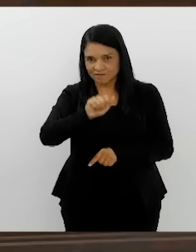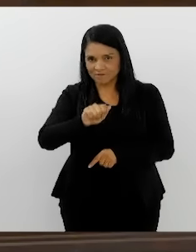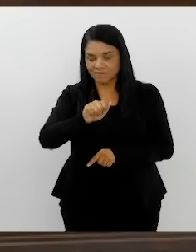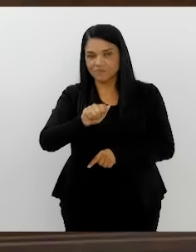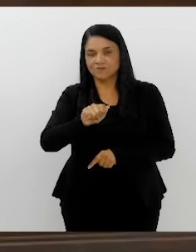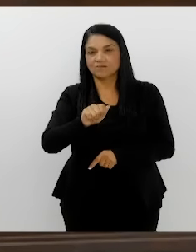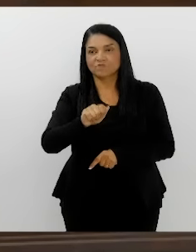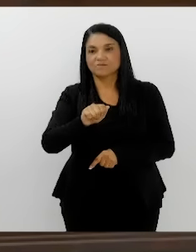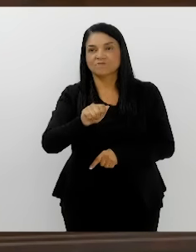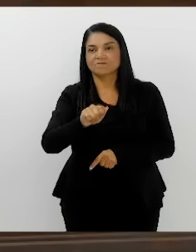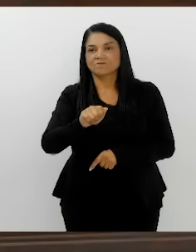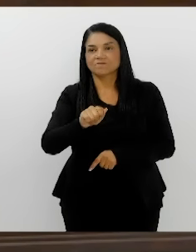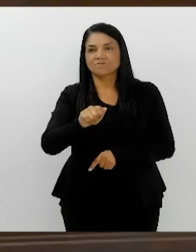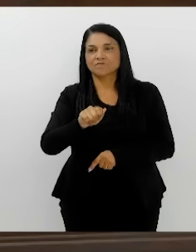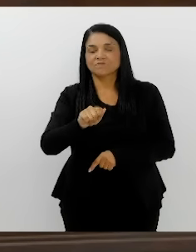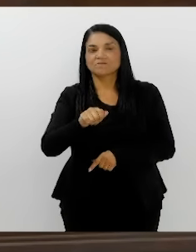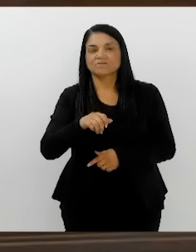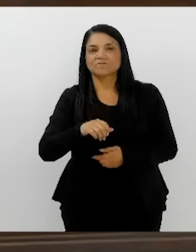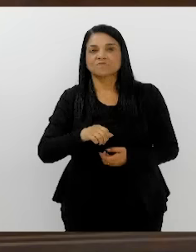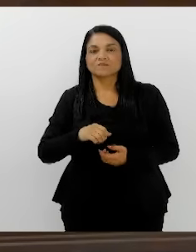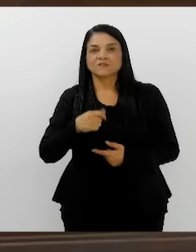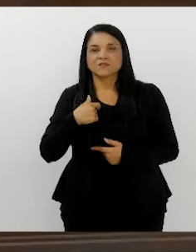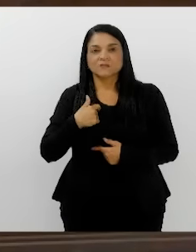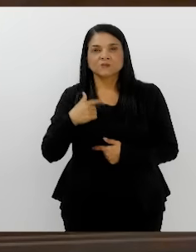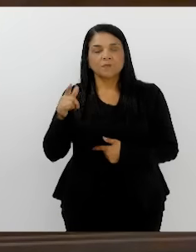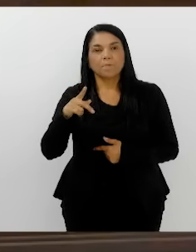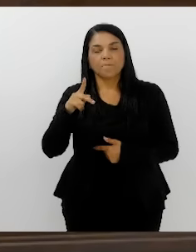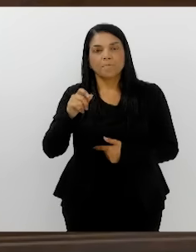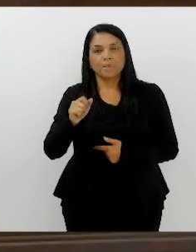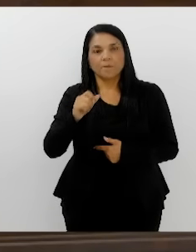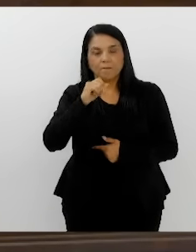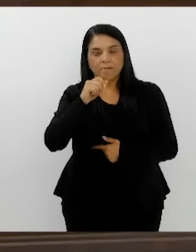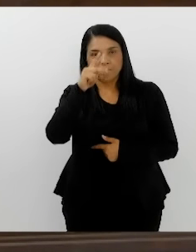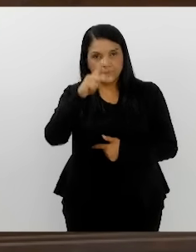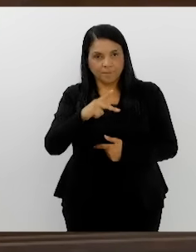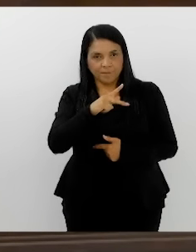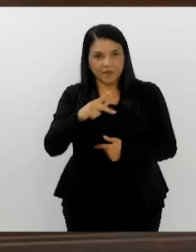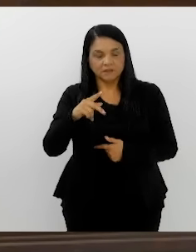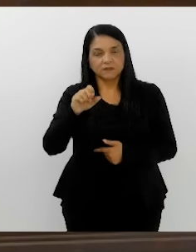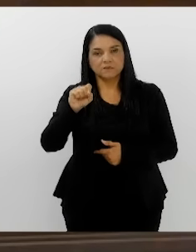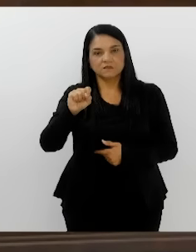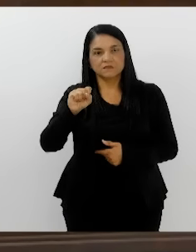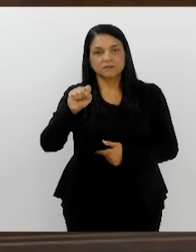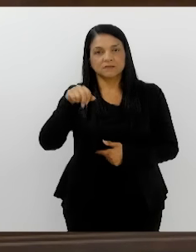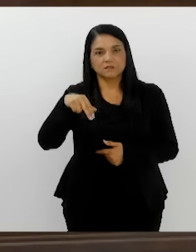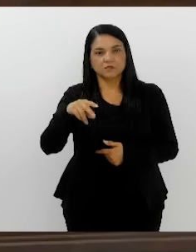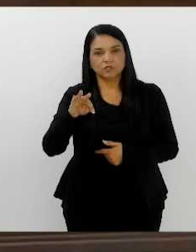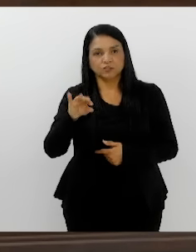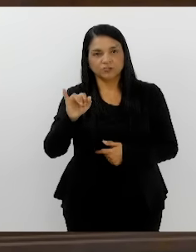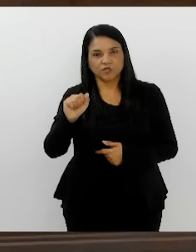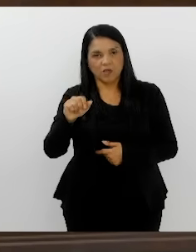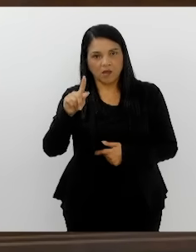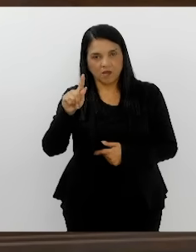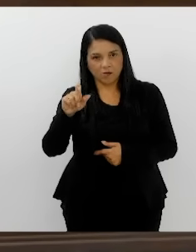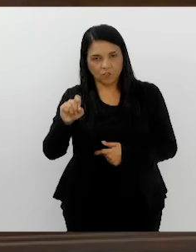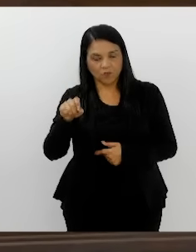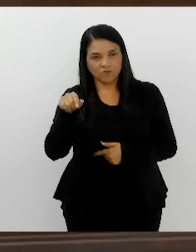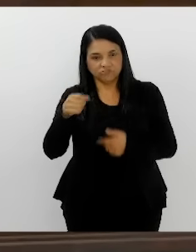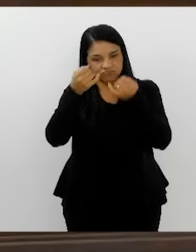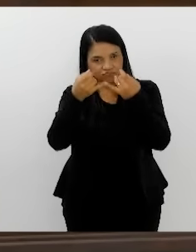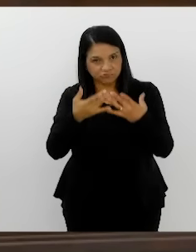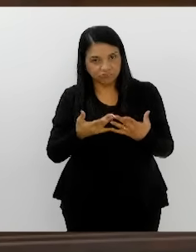na homilia de Padre Santiago, ele falava sobre os